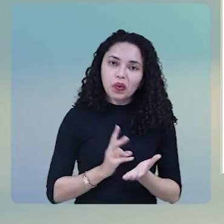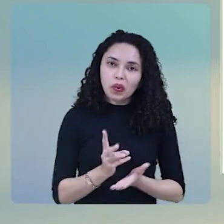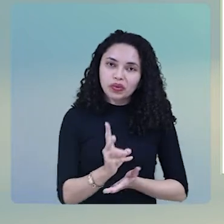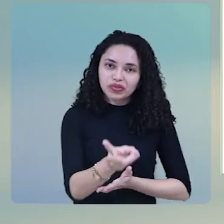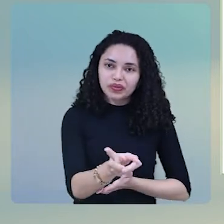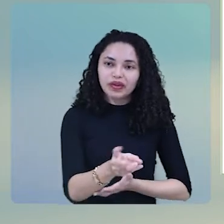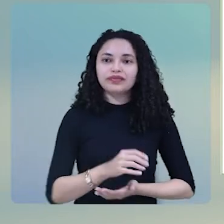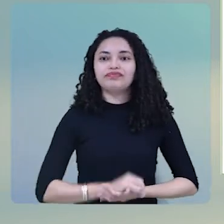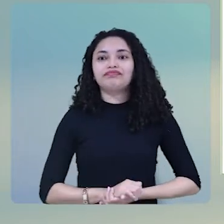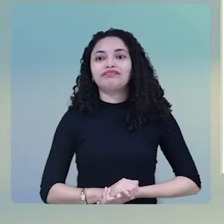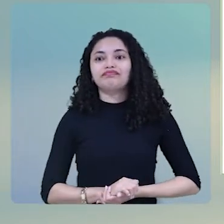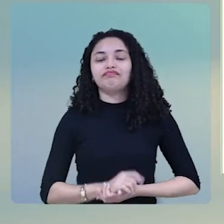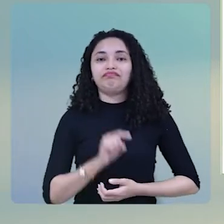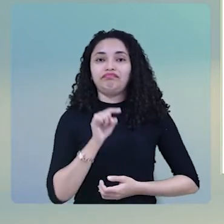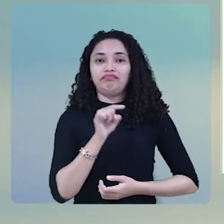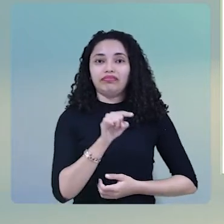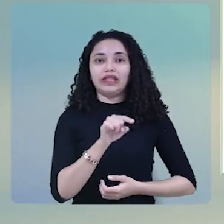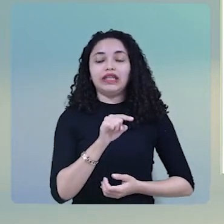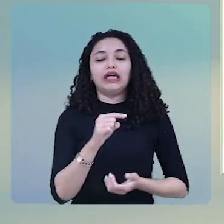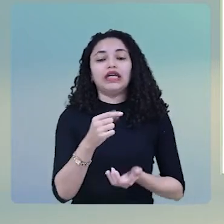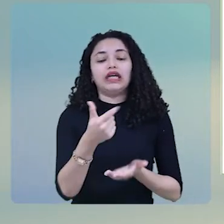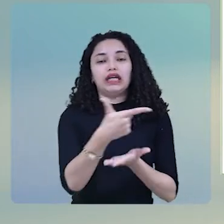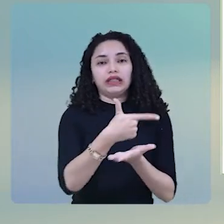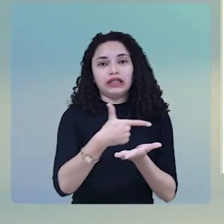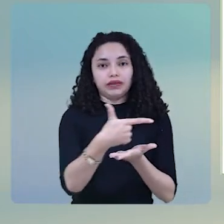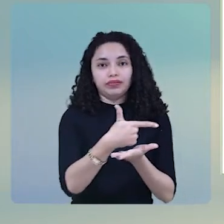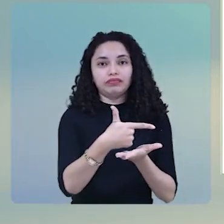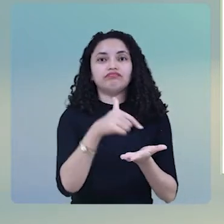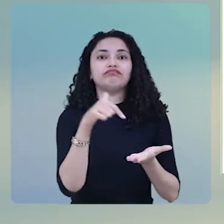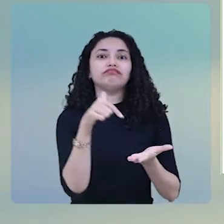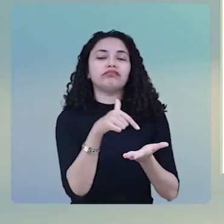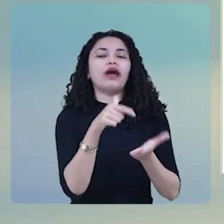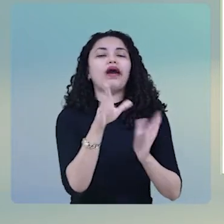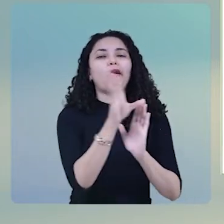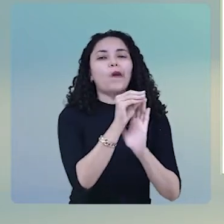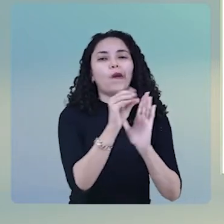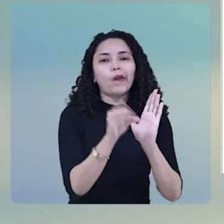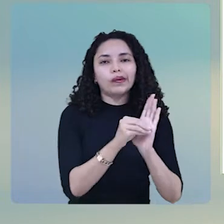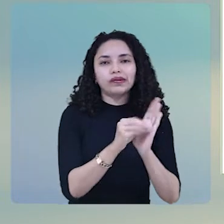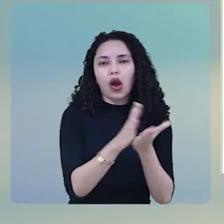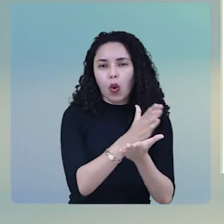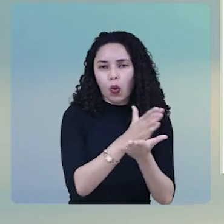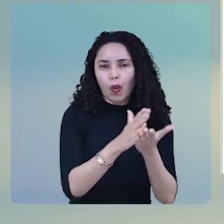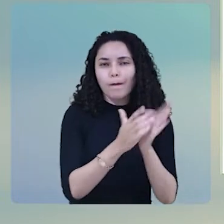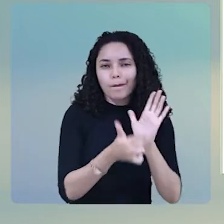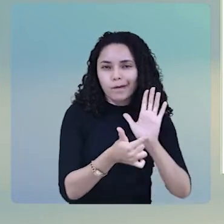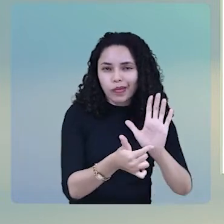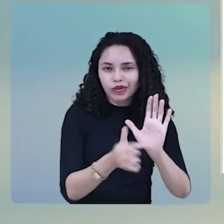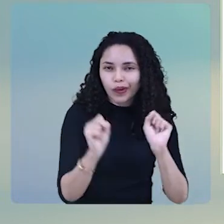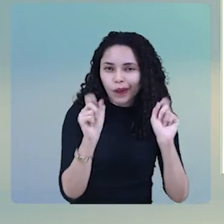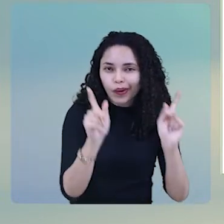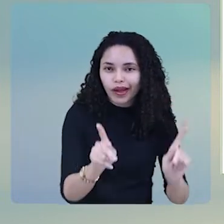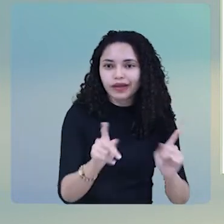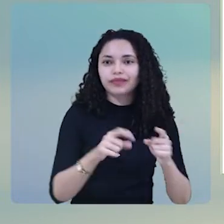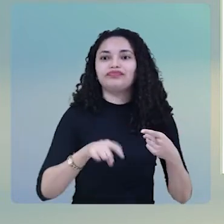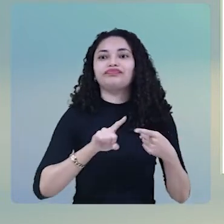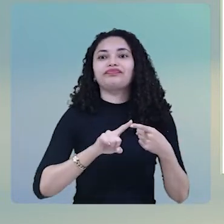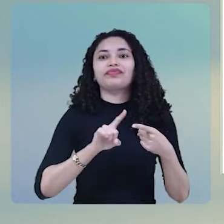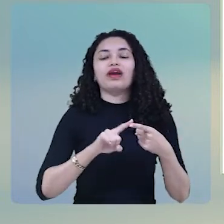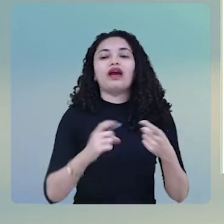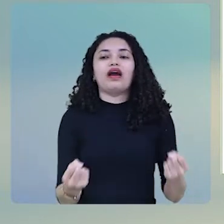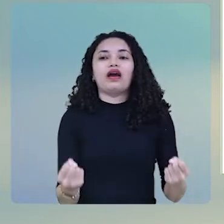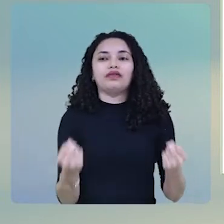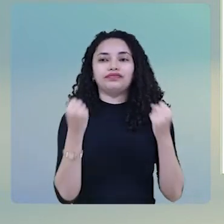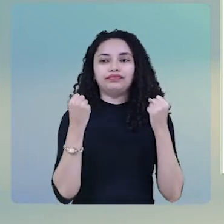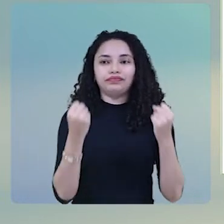módulo, nós iremos contemplar então alguns conteúdos. Atividade física, exercício físico